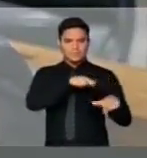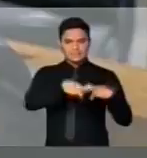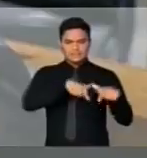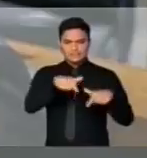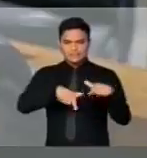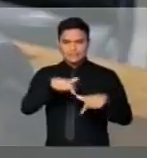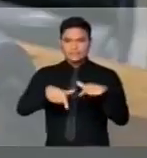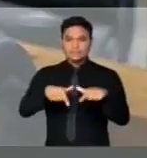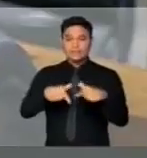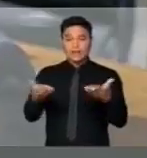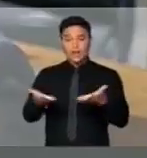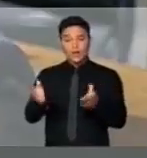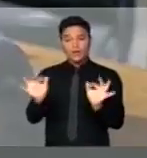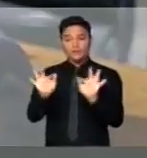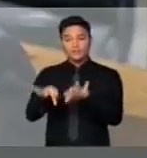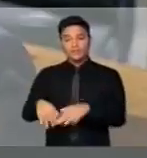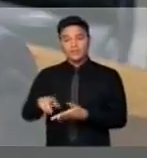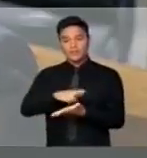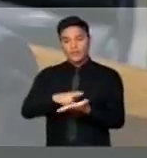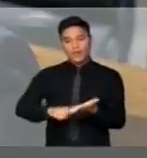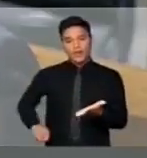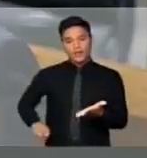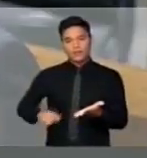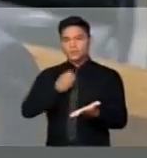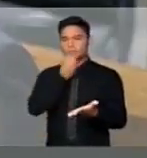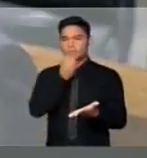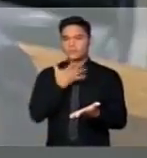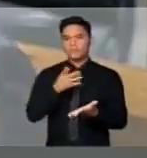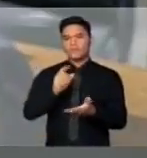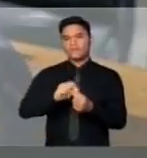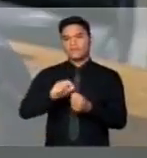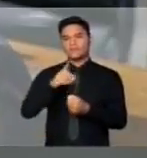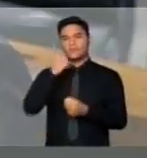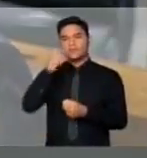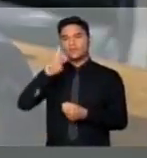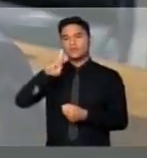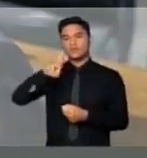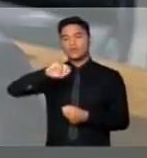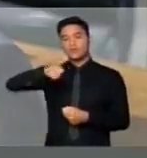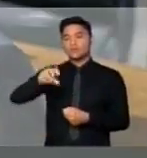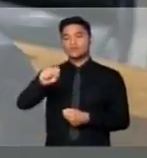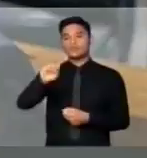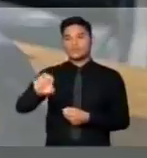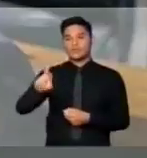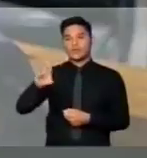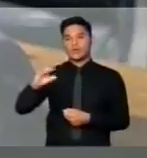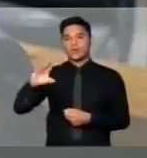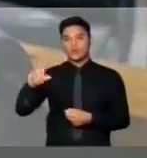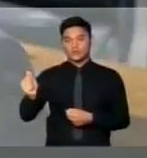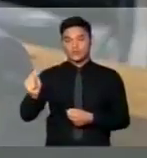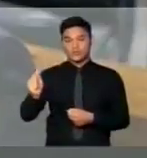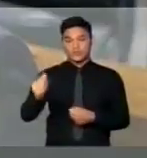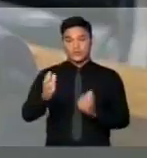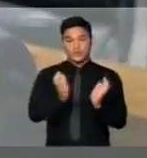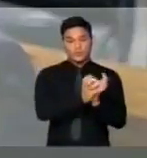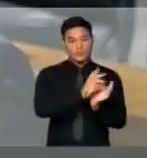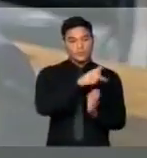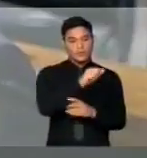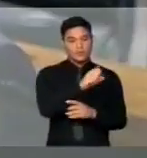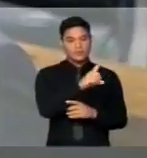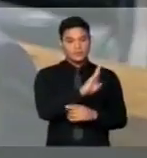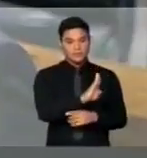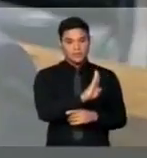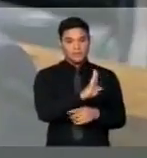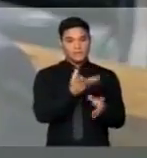e chegou-se a um relatório muito bem realizado pelo deputado José Rocha, mas que iremos, pelo PSDB, apresentar um voto